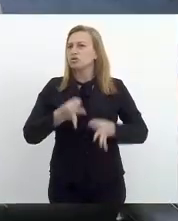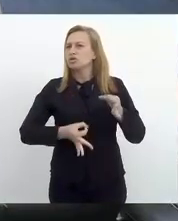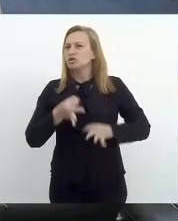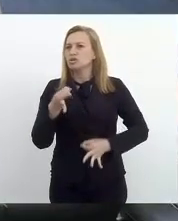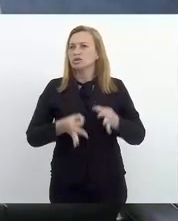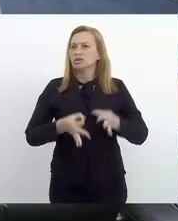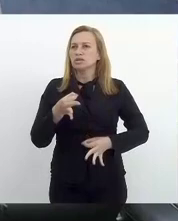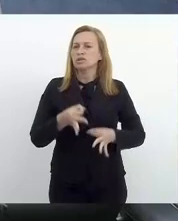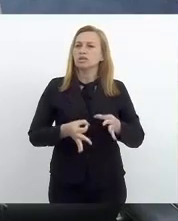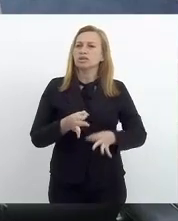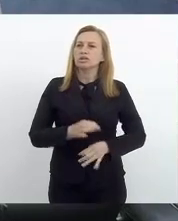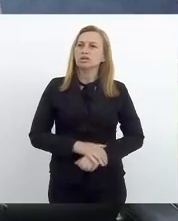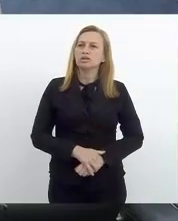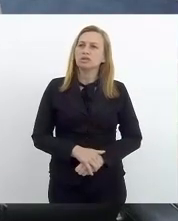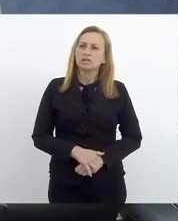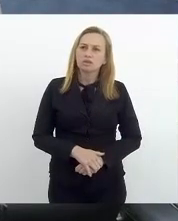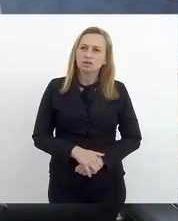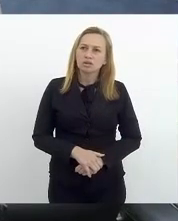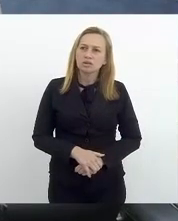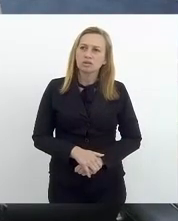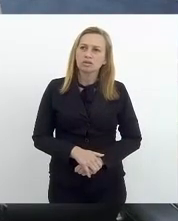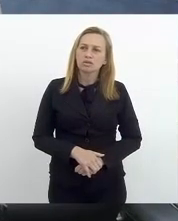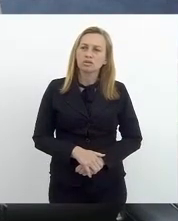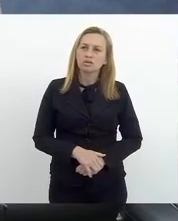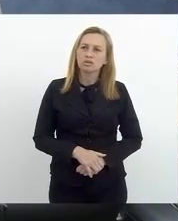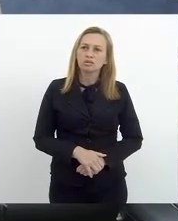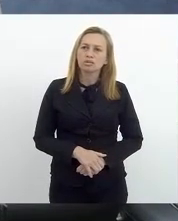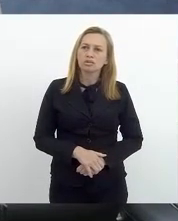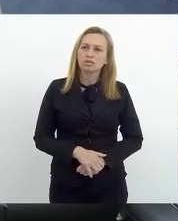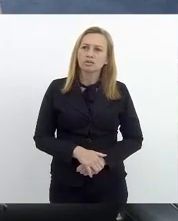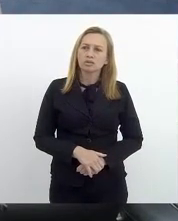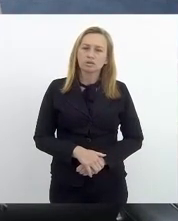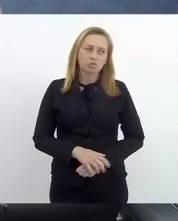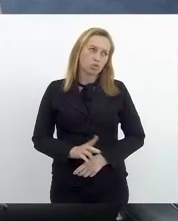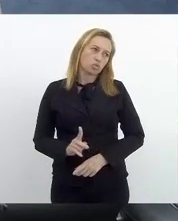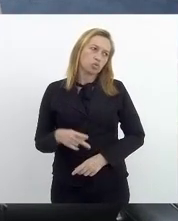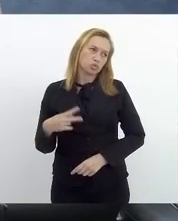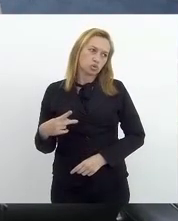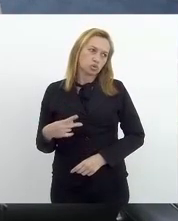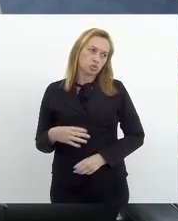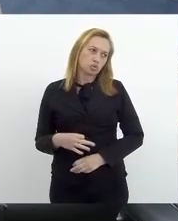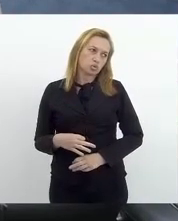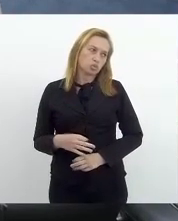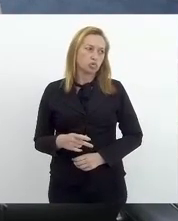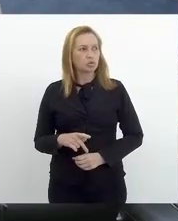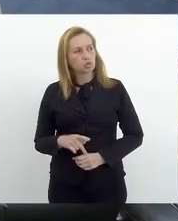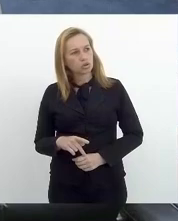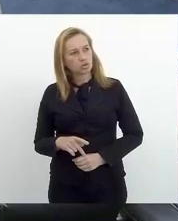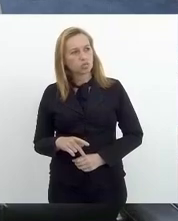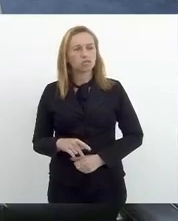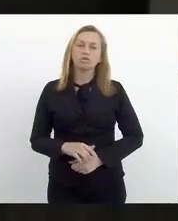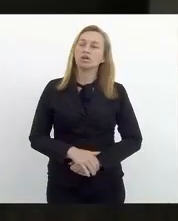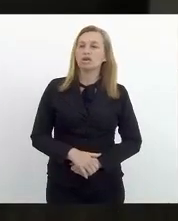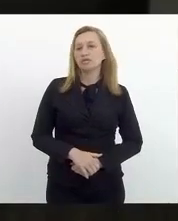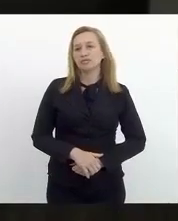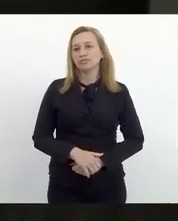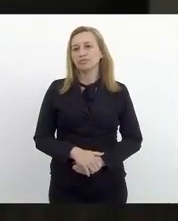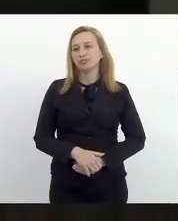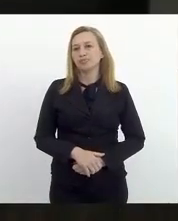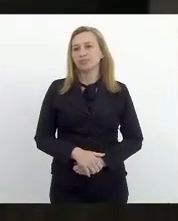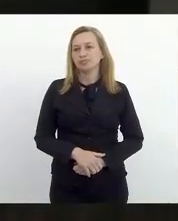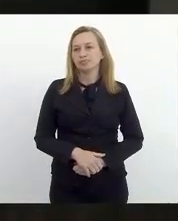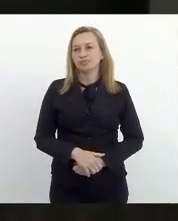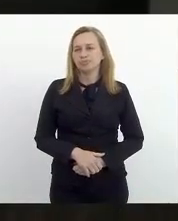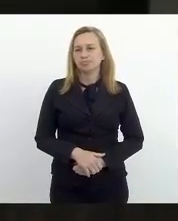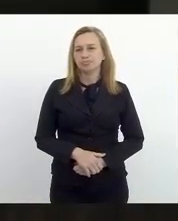mais não cadê o s Oi tudo bem a chamar o um chamar